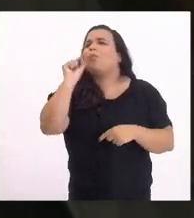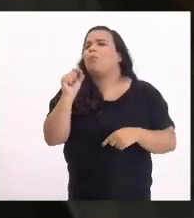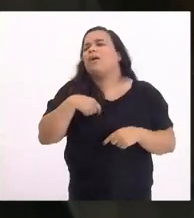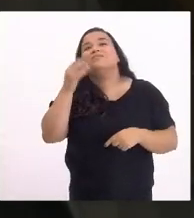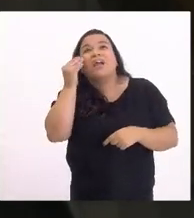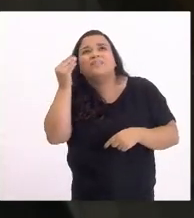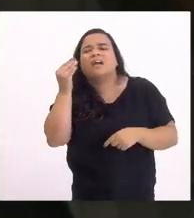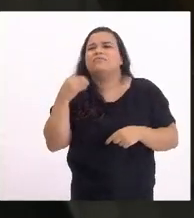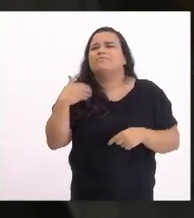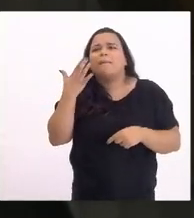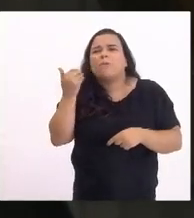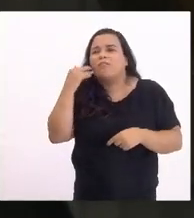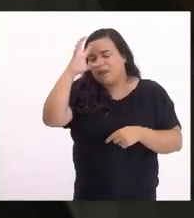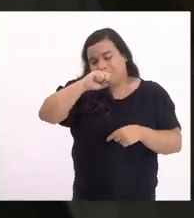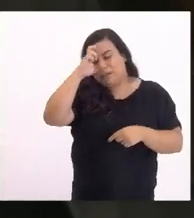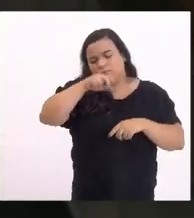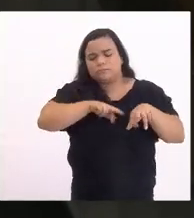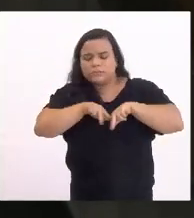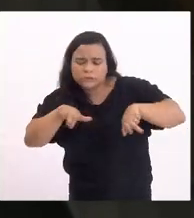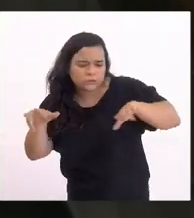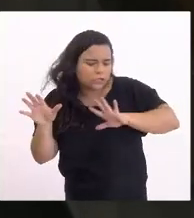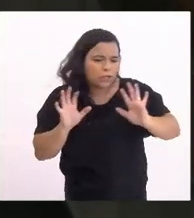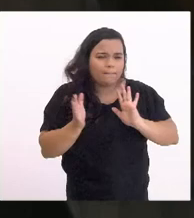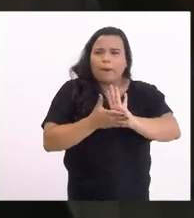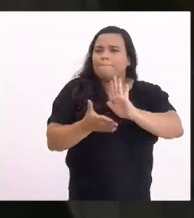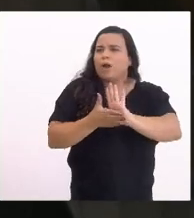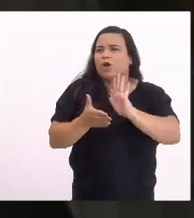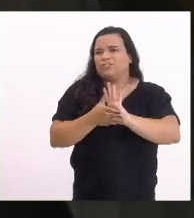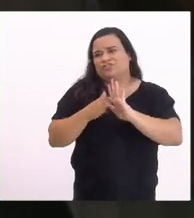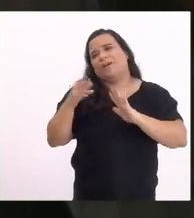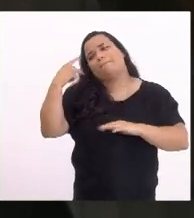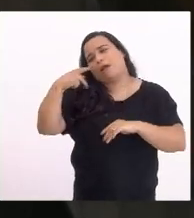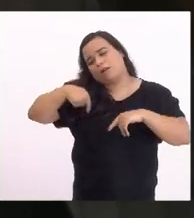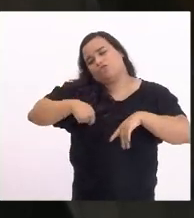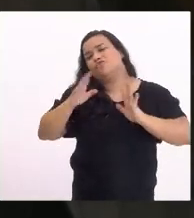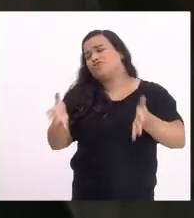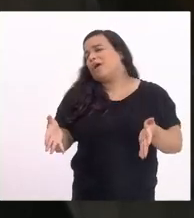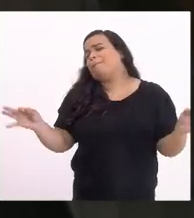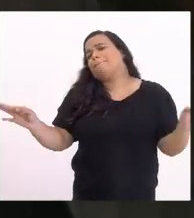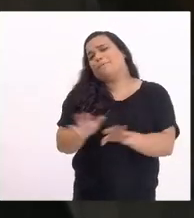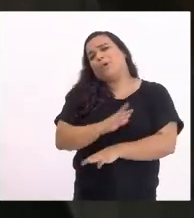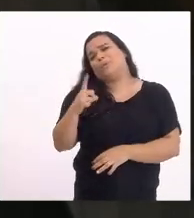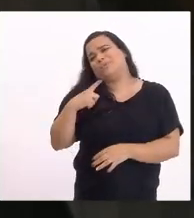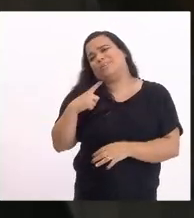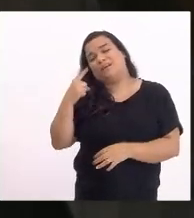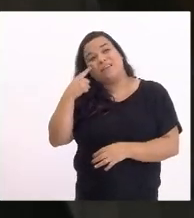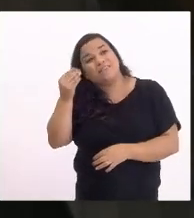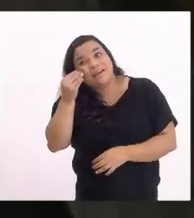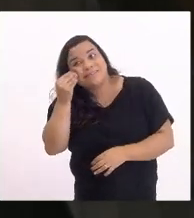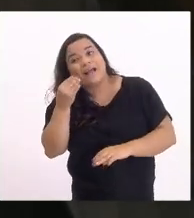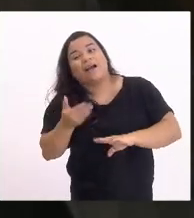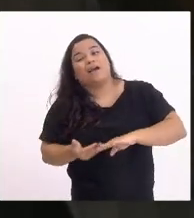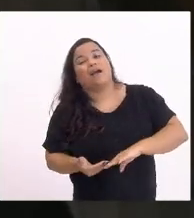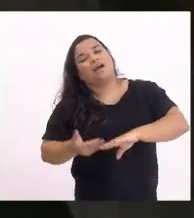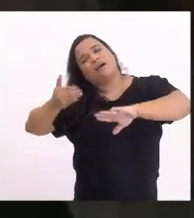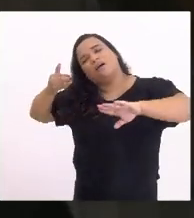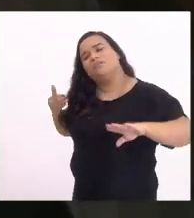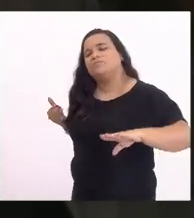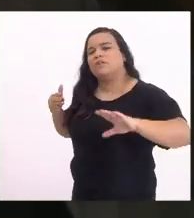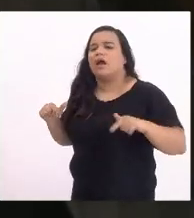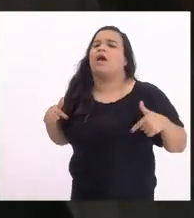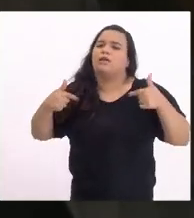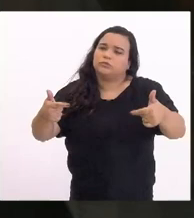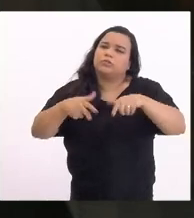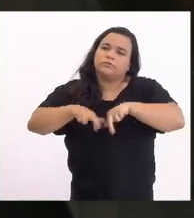tirar proveito das propostas que esse Parlamento já fez para antecipar, Renata, medidas que